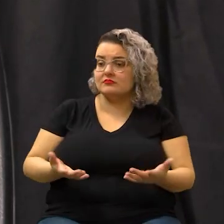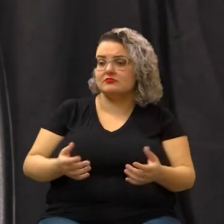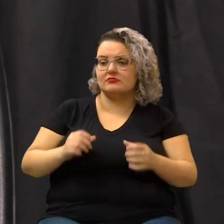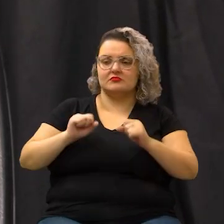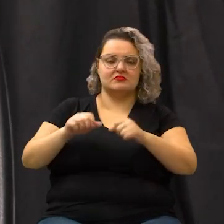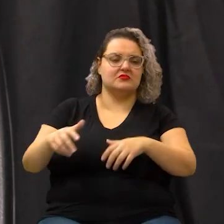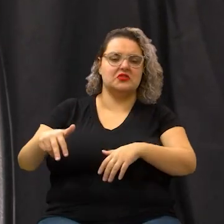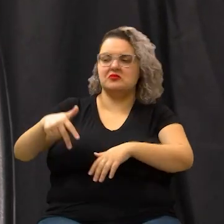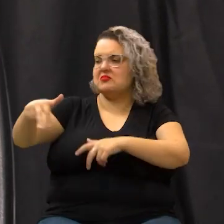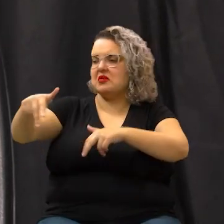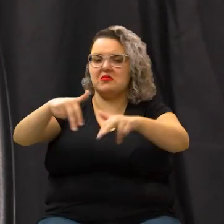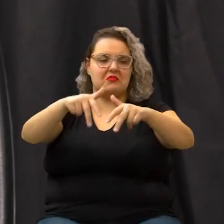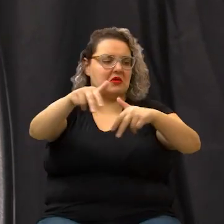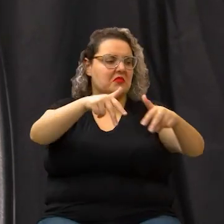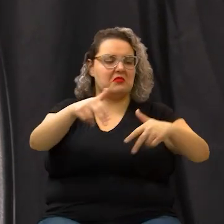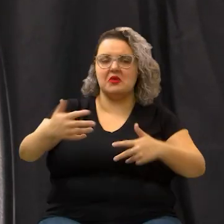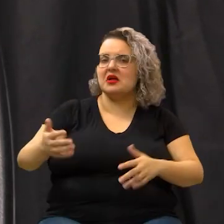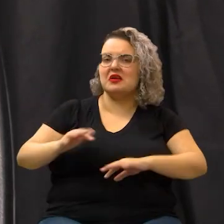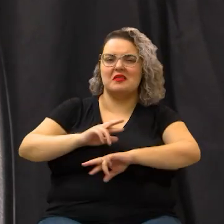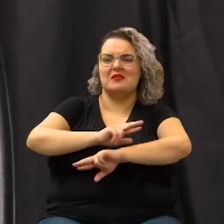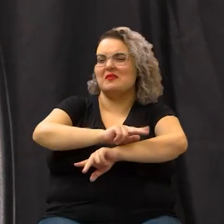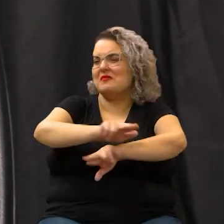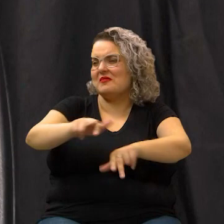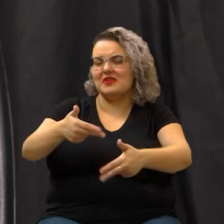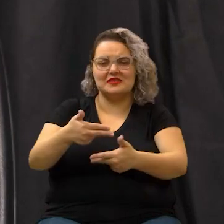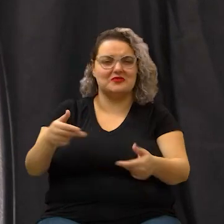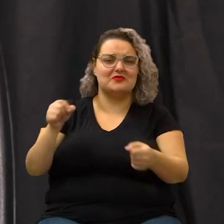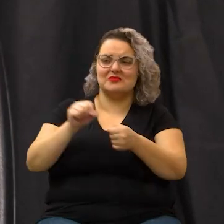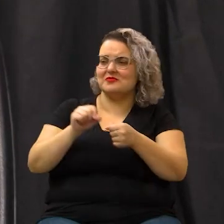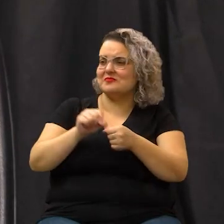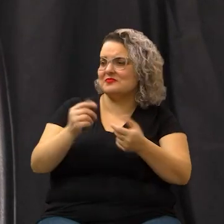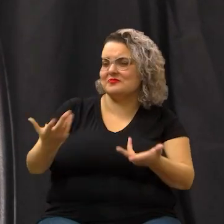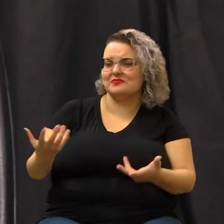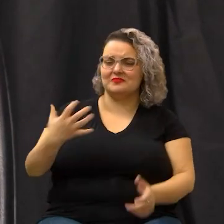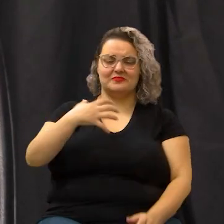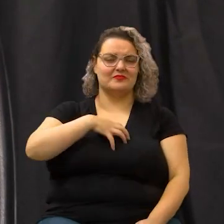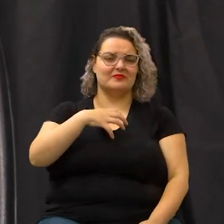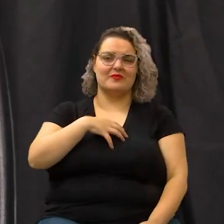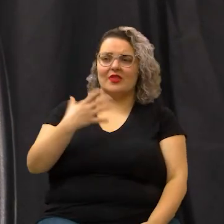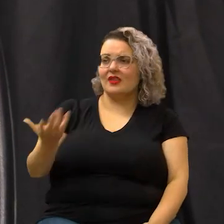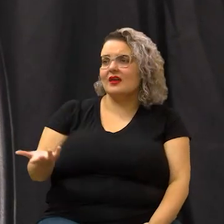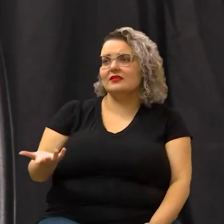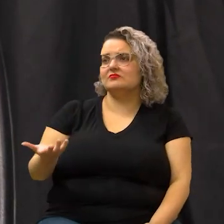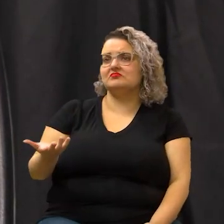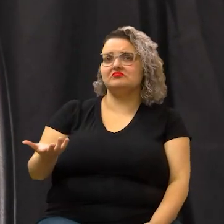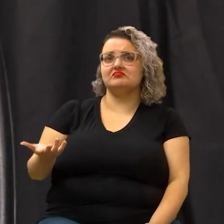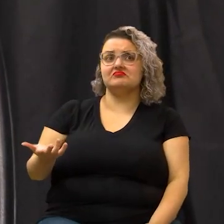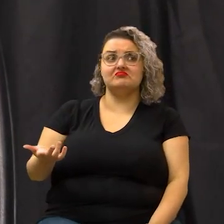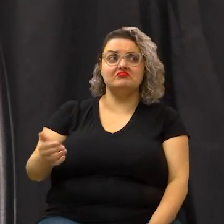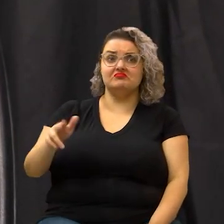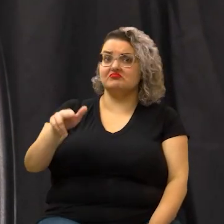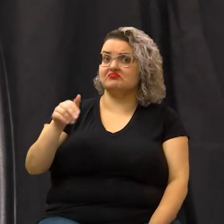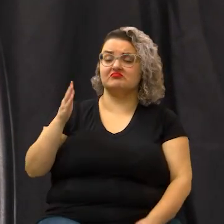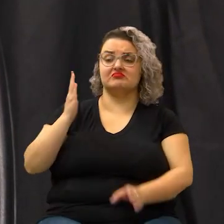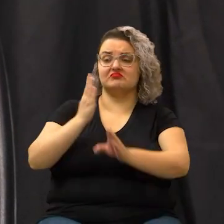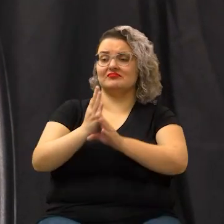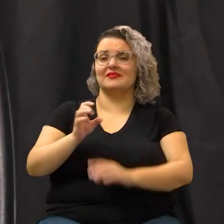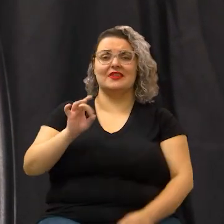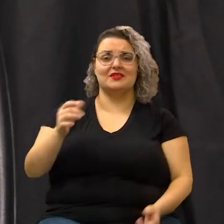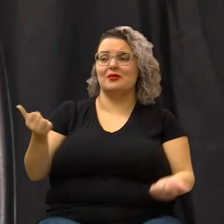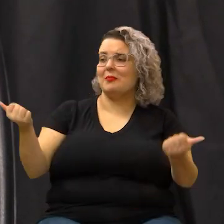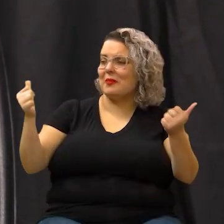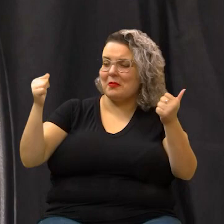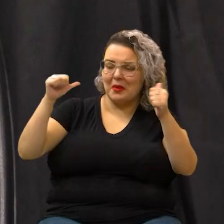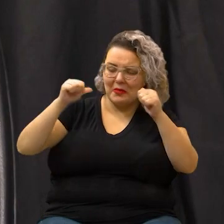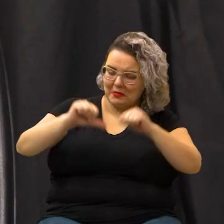lugar nenhum. Então podia andar ali, andar aqui, andei por vários caminhos, vários estilos, sabe? E não